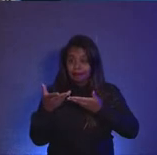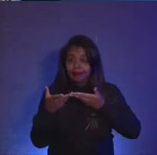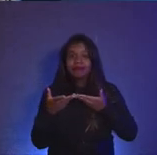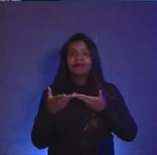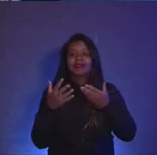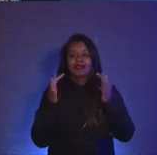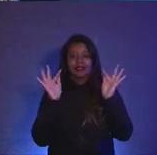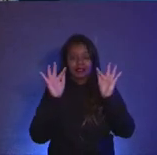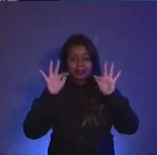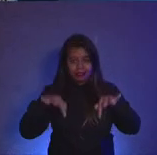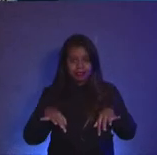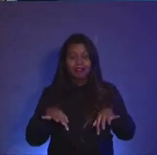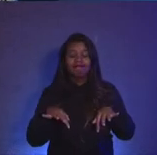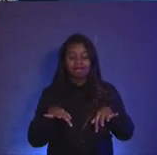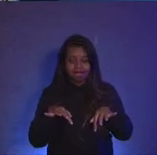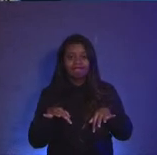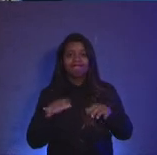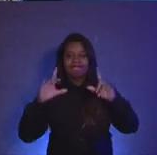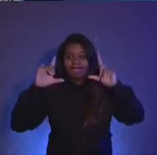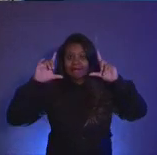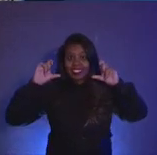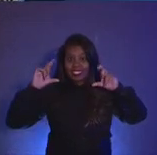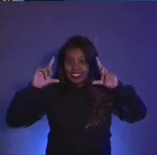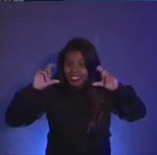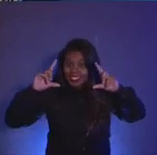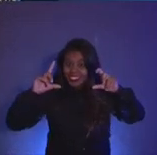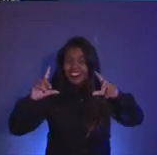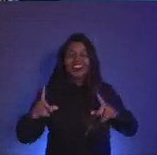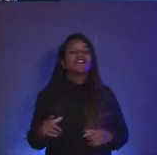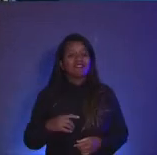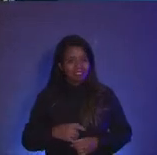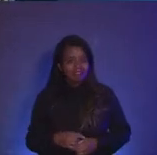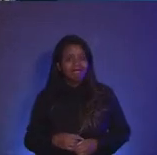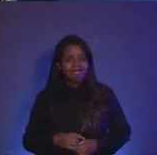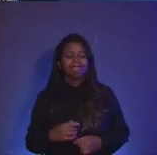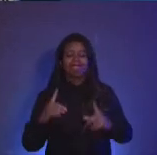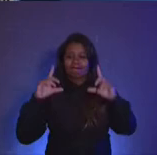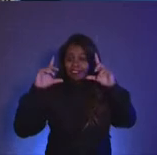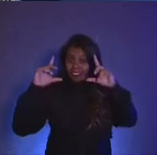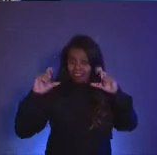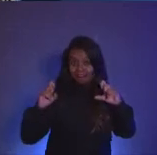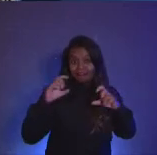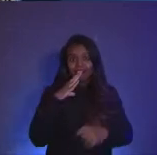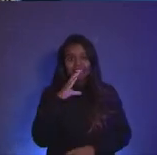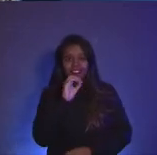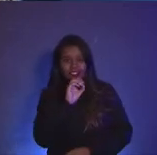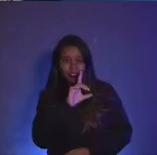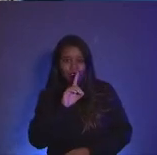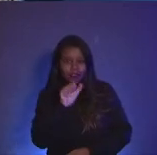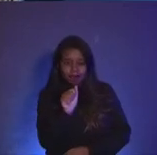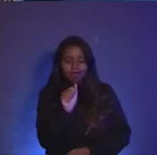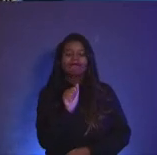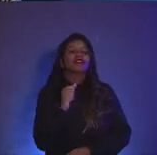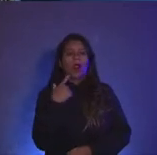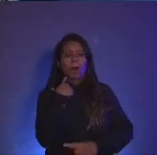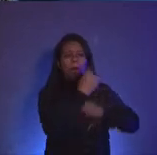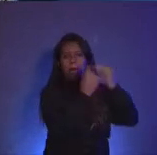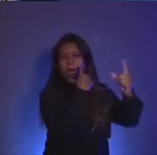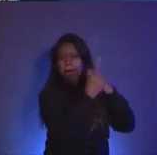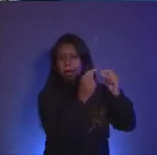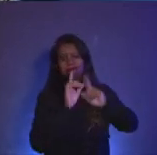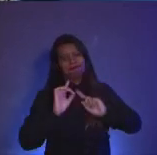nossa foto, que ficou 2 anos suspensa, a nossa foto tradicional do CODA. Então, por favor, antes de ir embora,